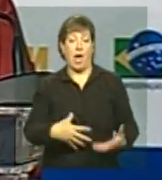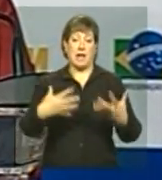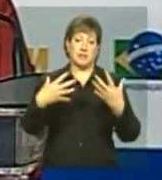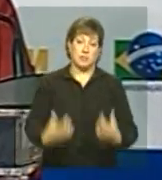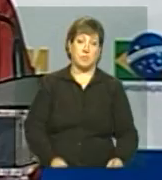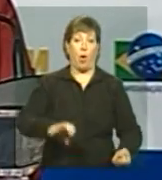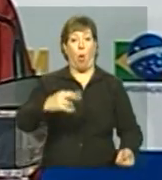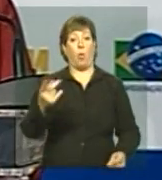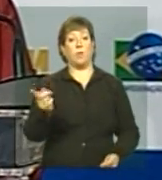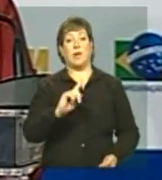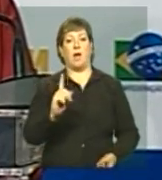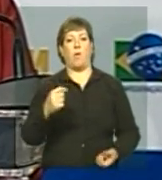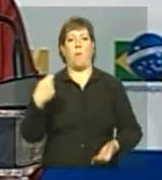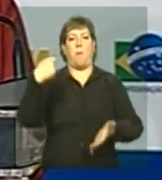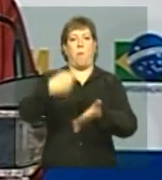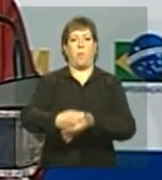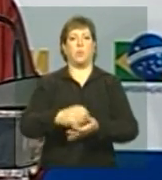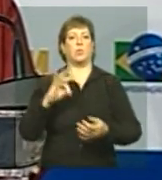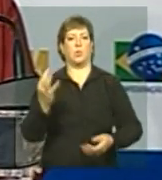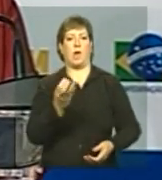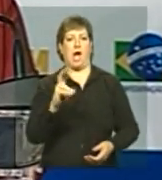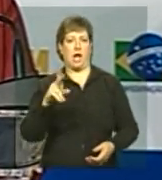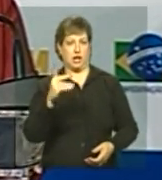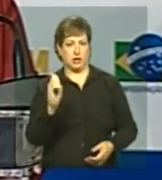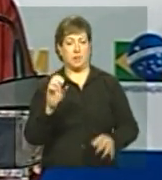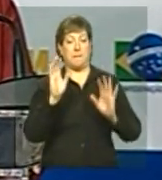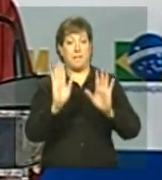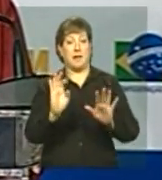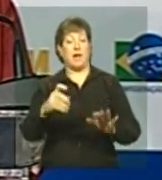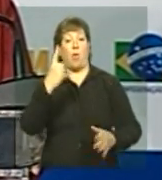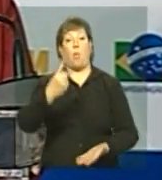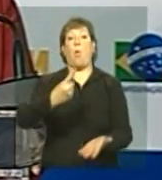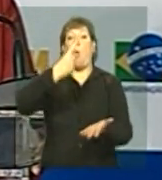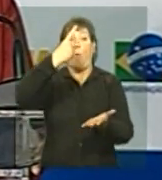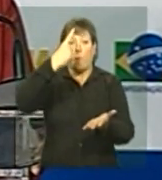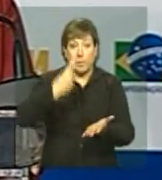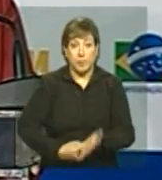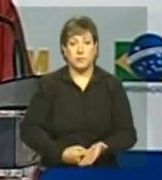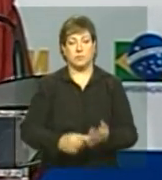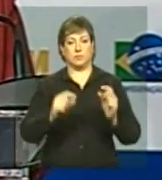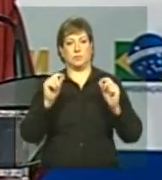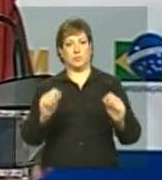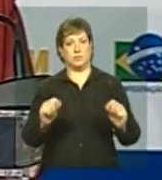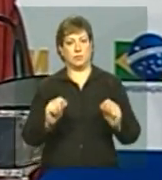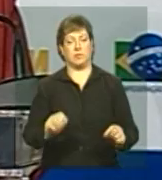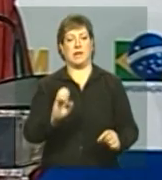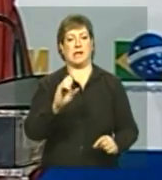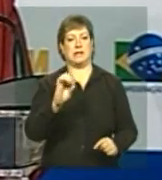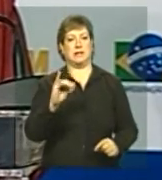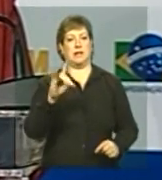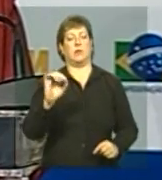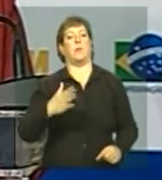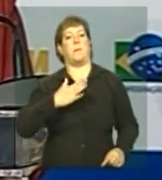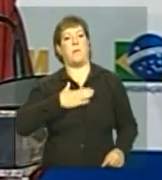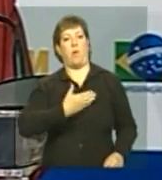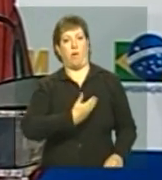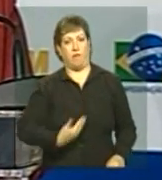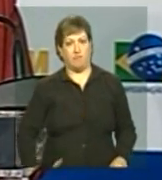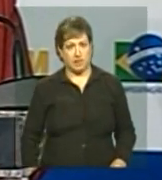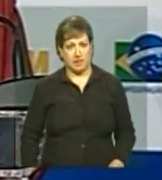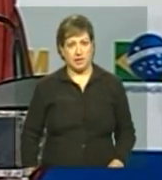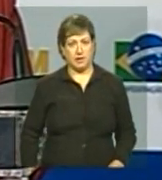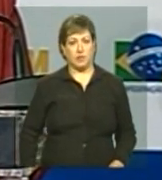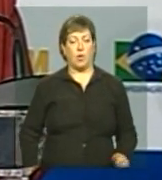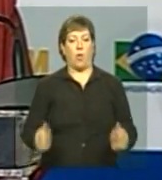o custeio das creches. É uma questão de um compromisso de Estado do meu governo com as crianças